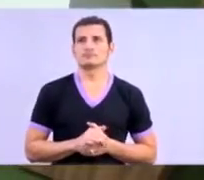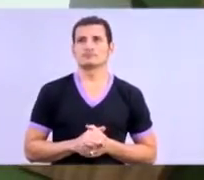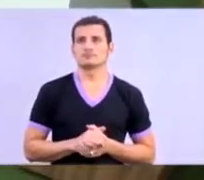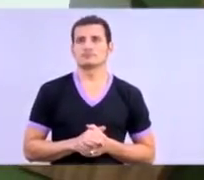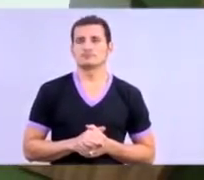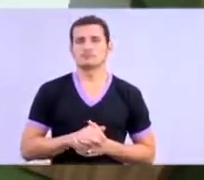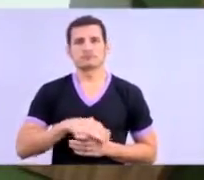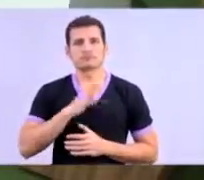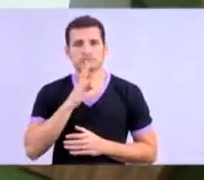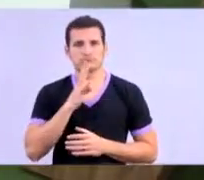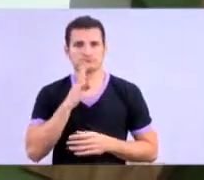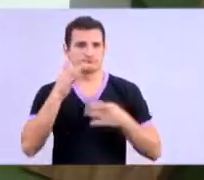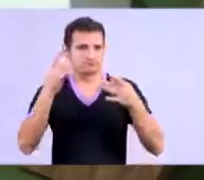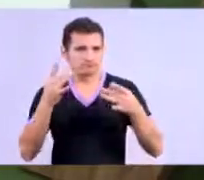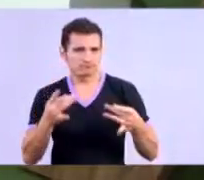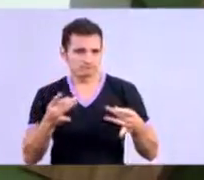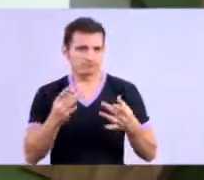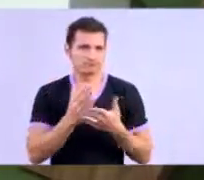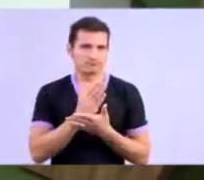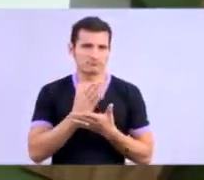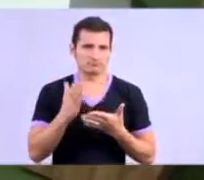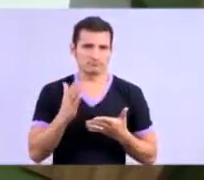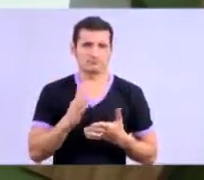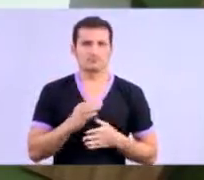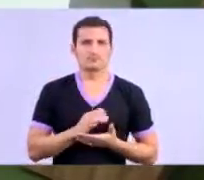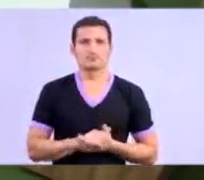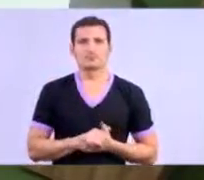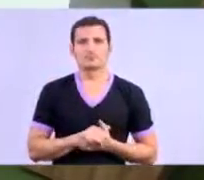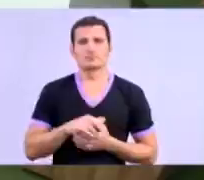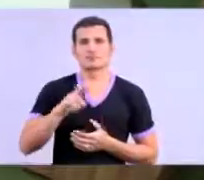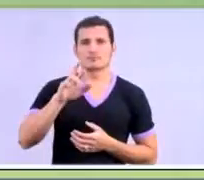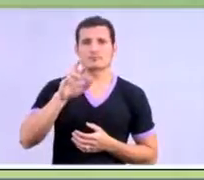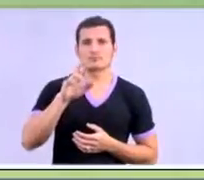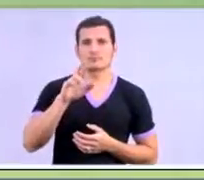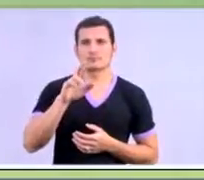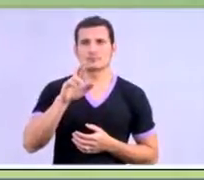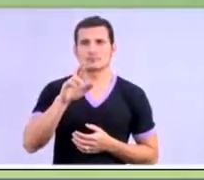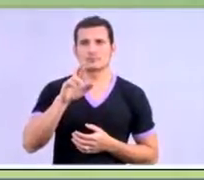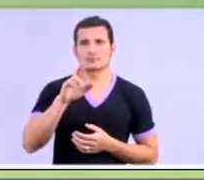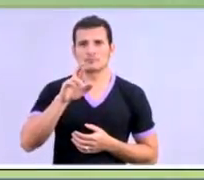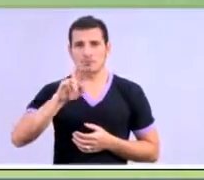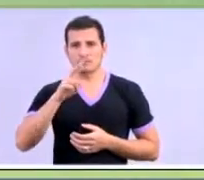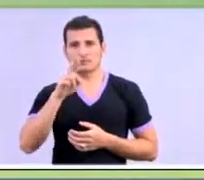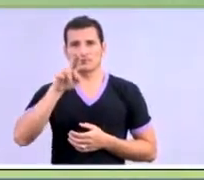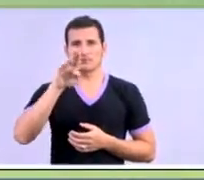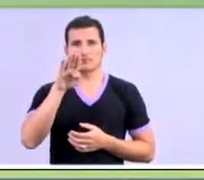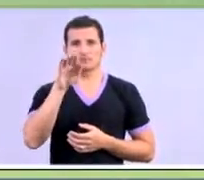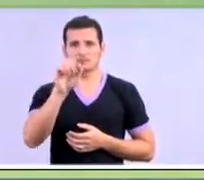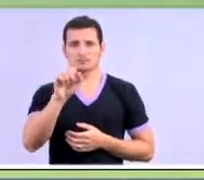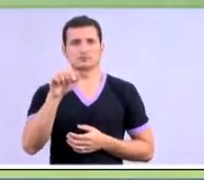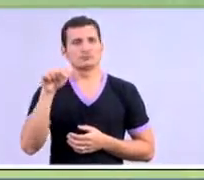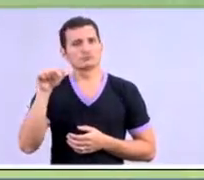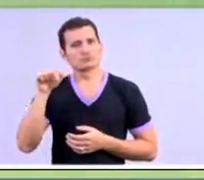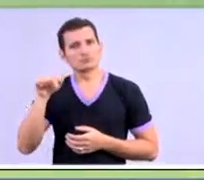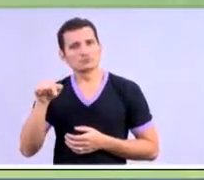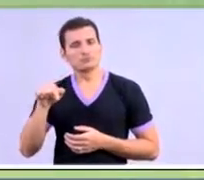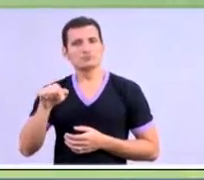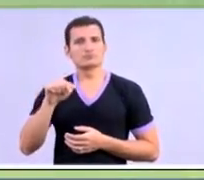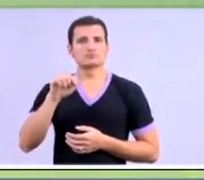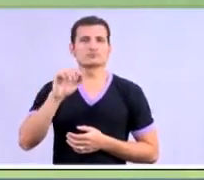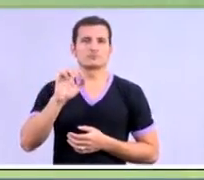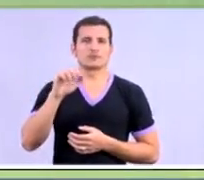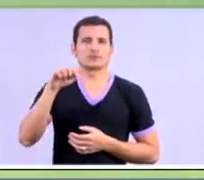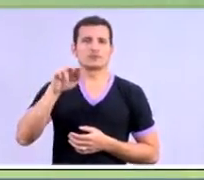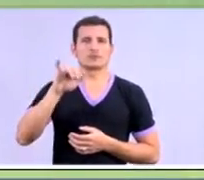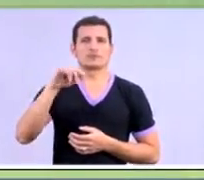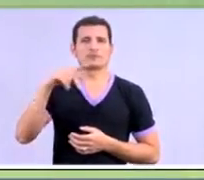mais detalhes algum deles. Vamos começar pelo hub. Os hubs são equipamentos repetidores. Eles